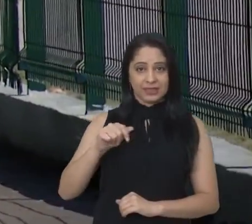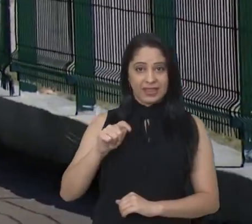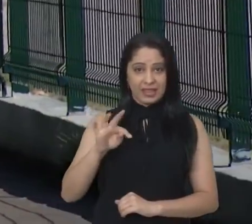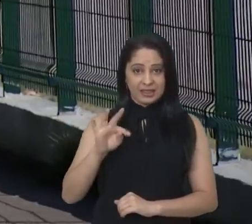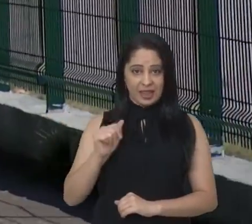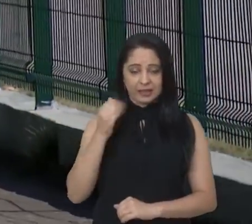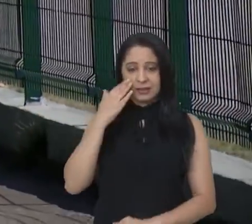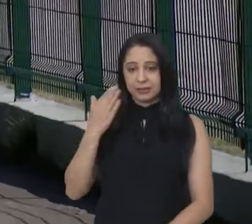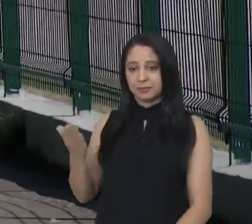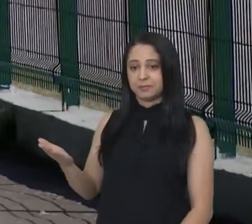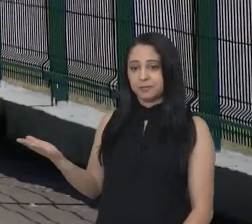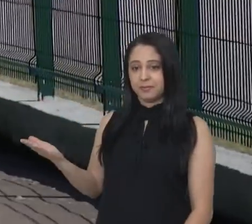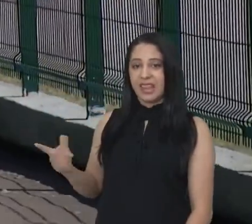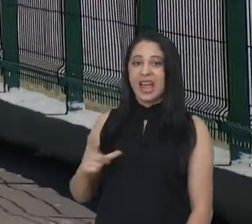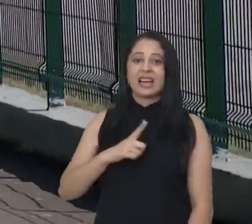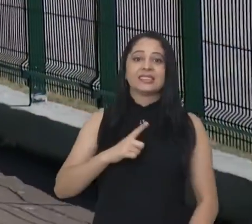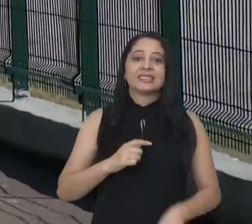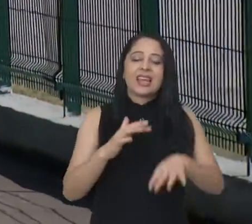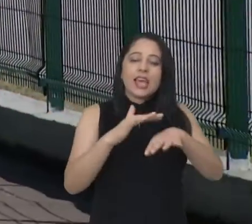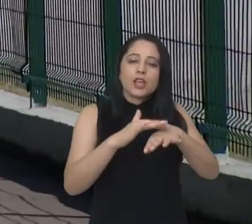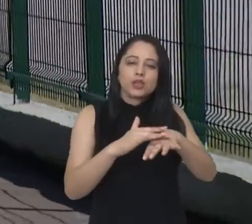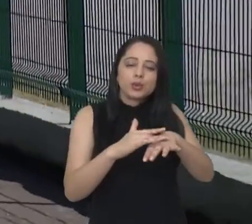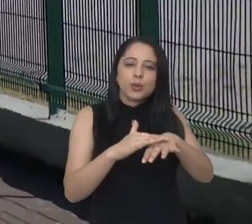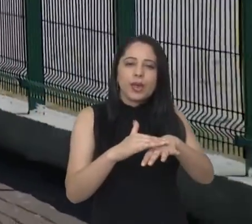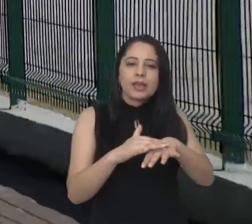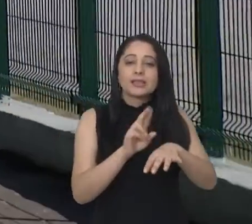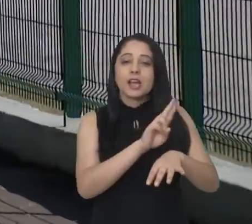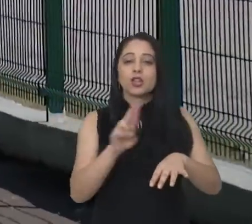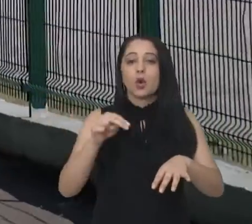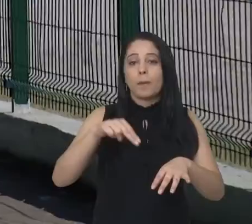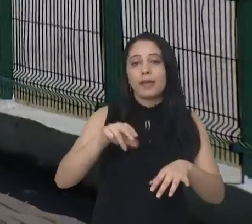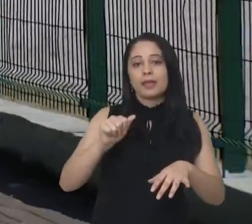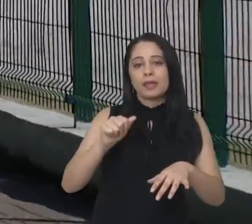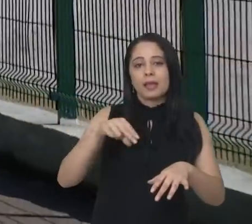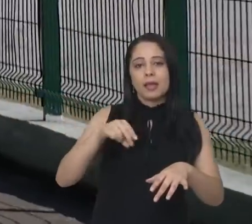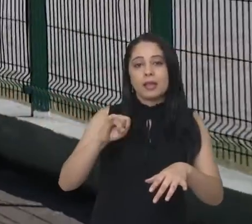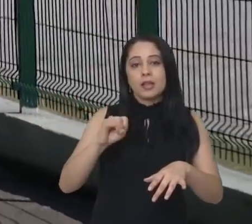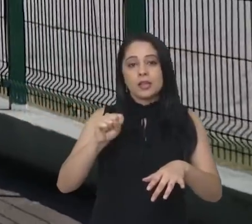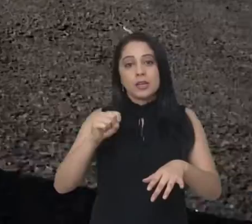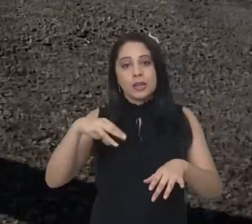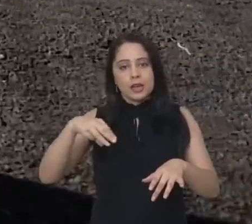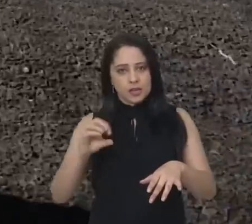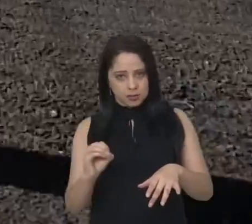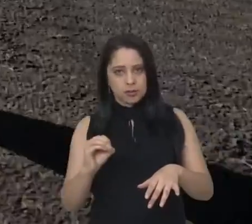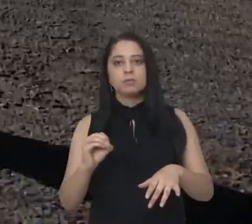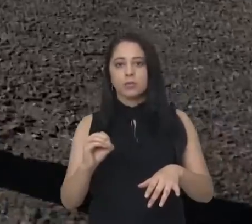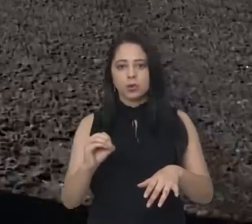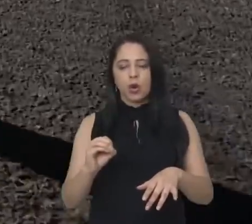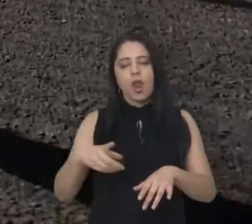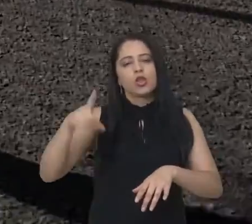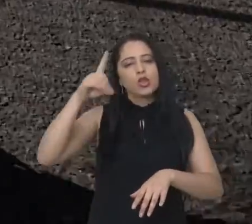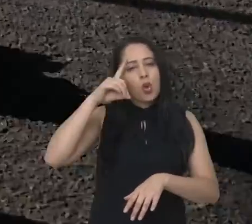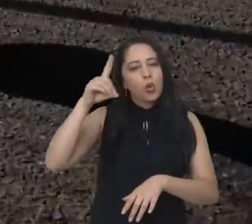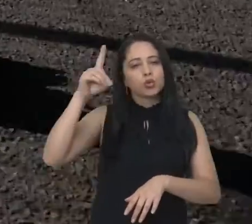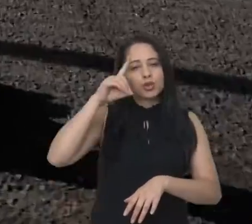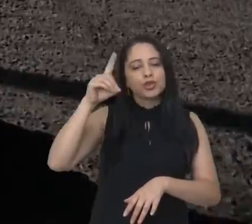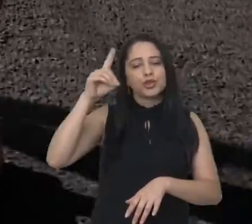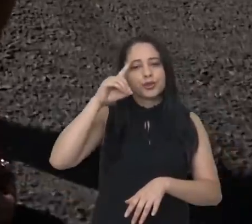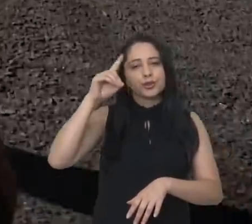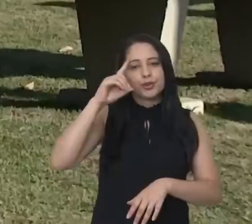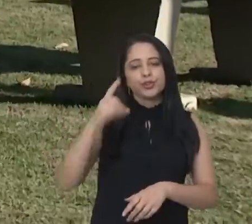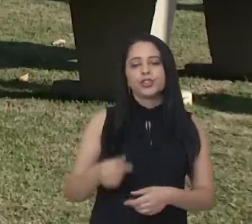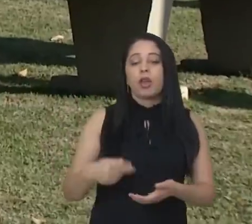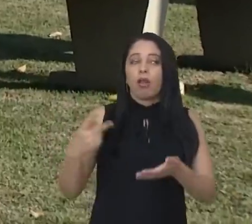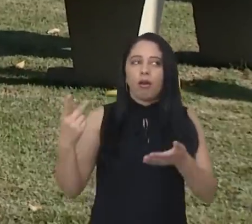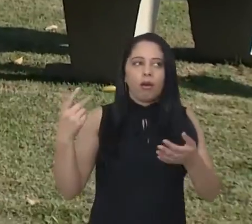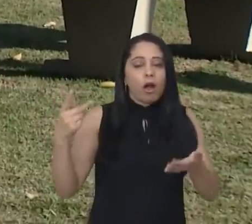foi diagnosticada com acondroplasia, popularmente conhecida como nanismo. Quase que todos os dias ela tem de lidar